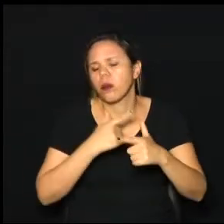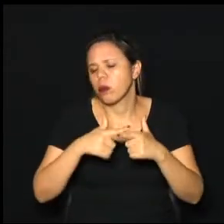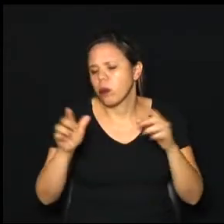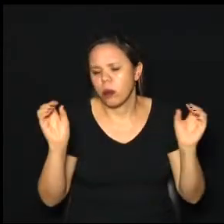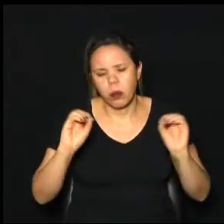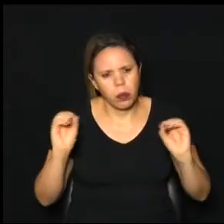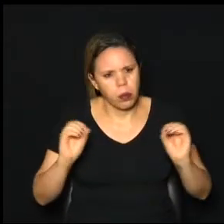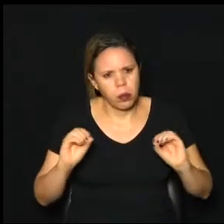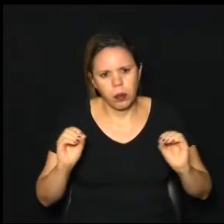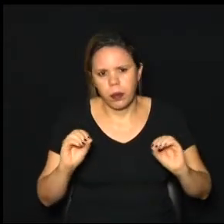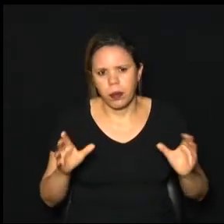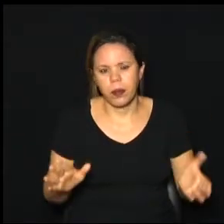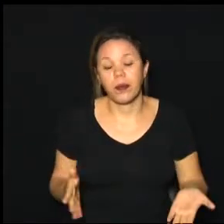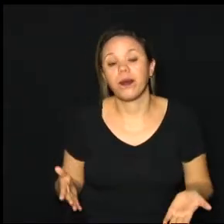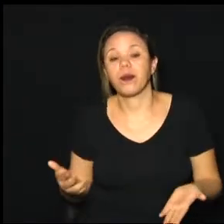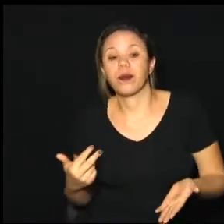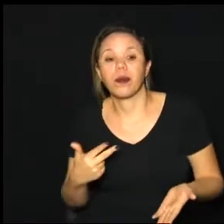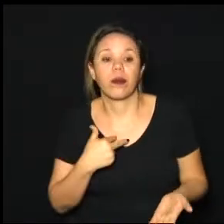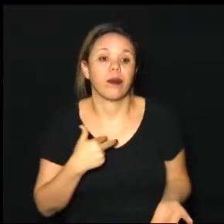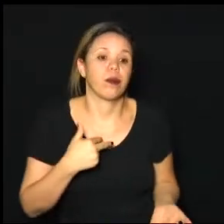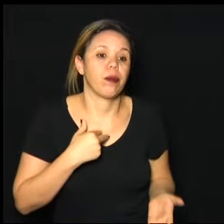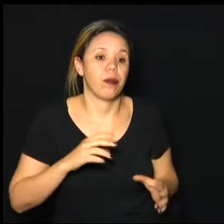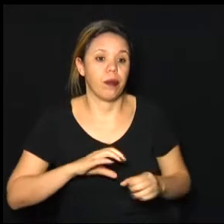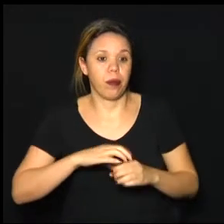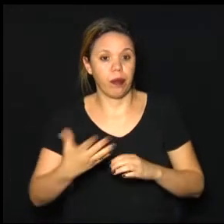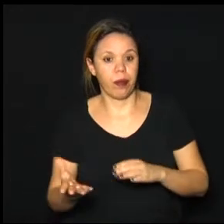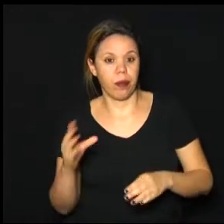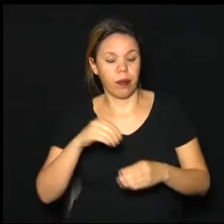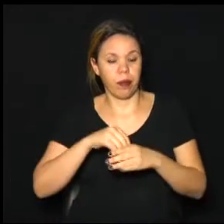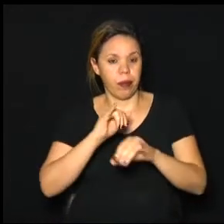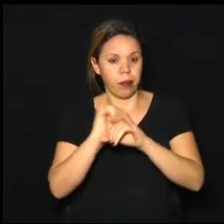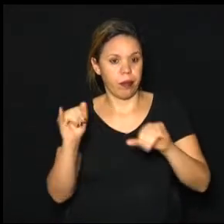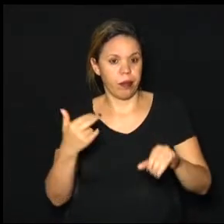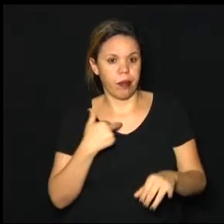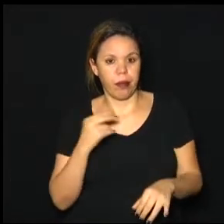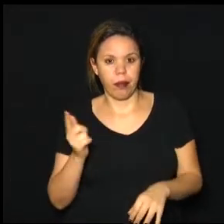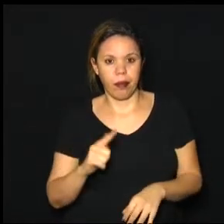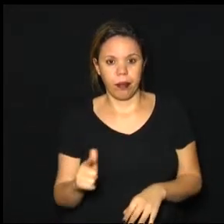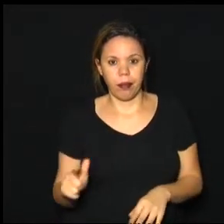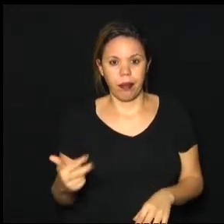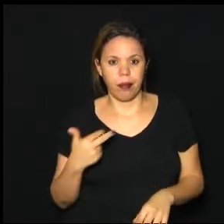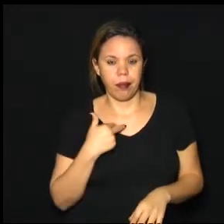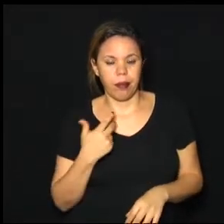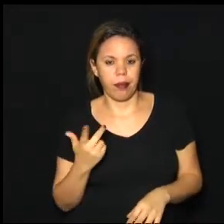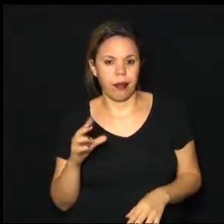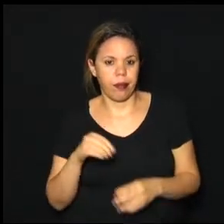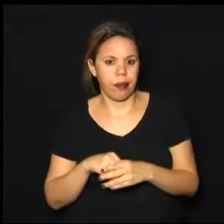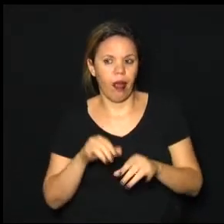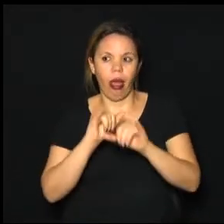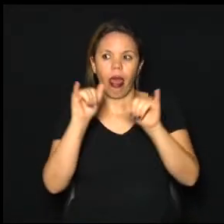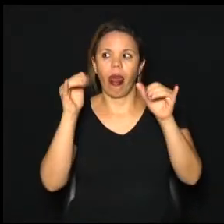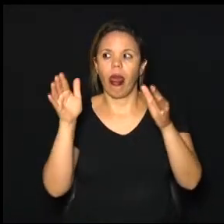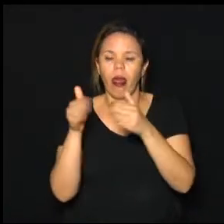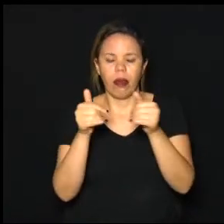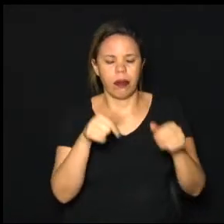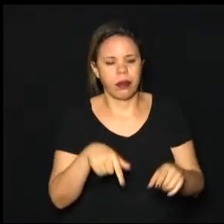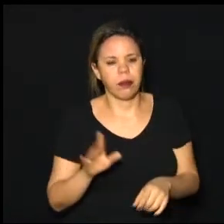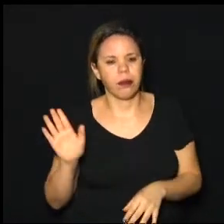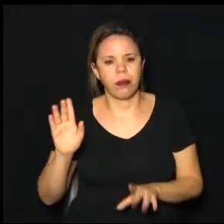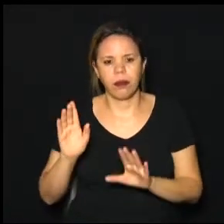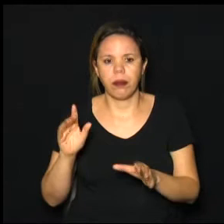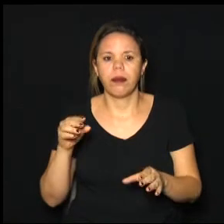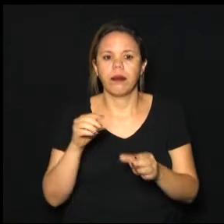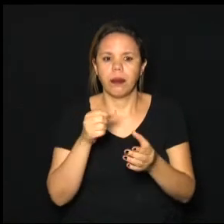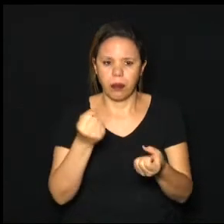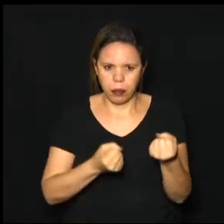há nenhum tipo de ilegalidade. O que não pode é ter ato de campanha aqui dentro, isso não pode mesmo, tá certo? Agora, vir com o carro adesivado não tem problema